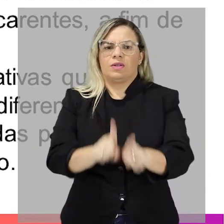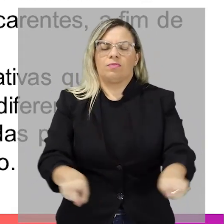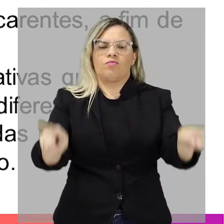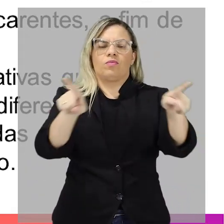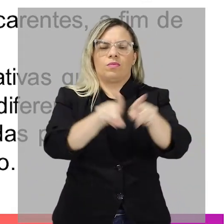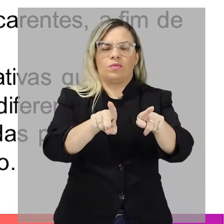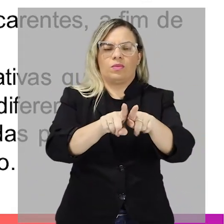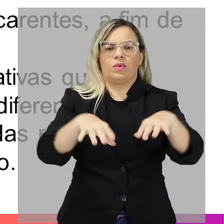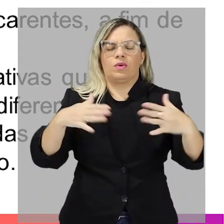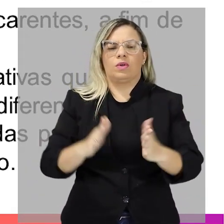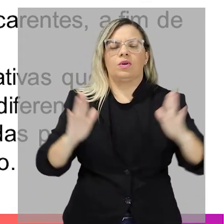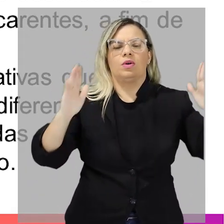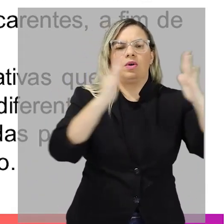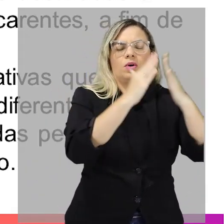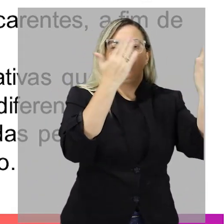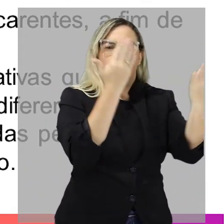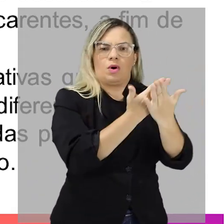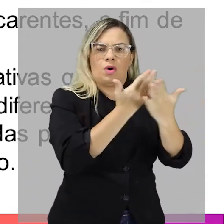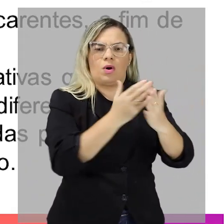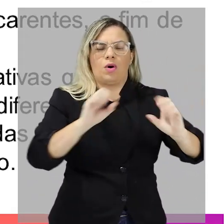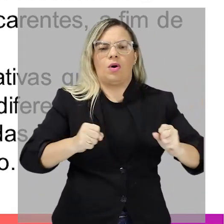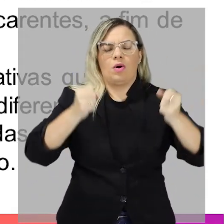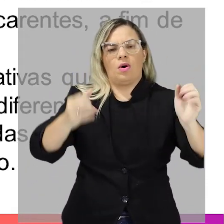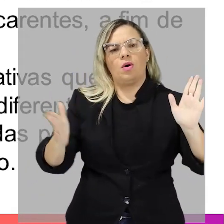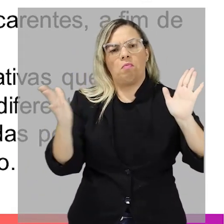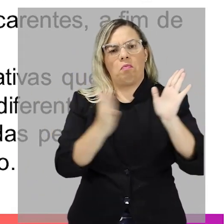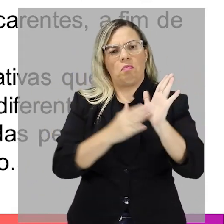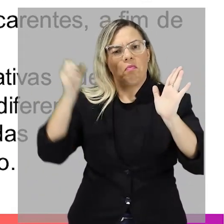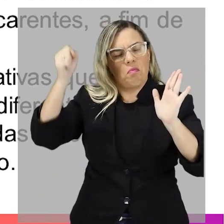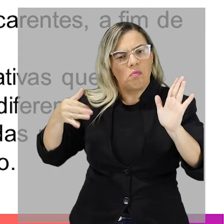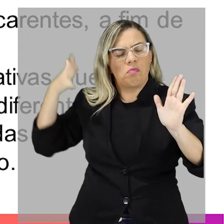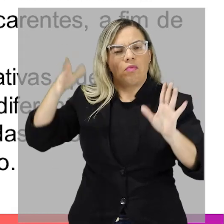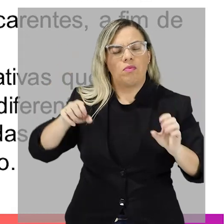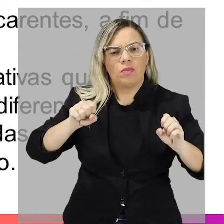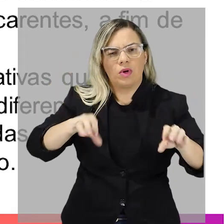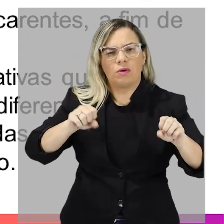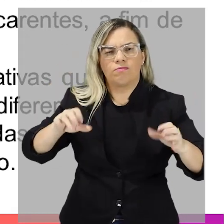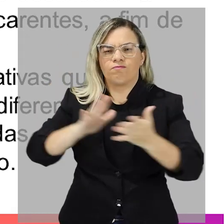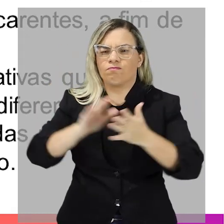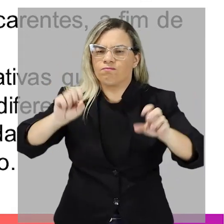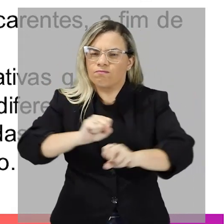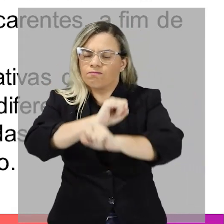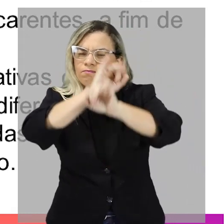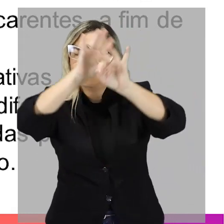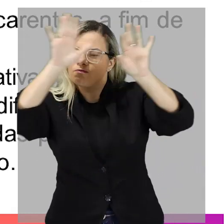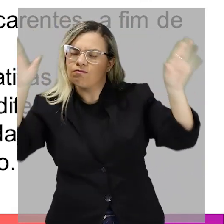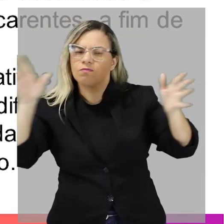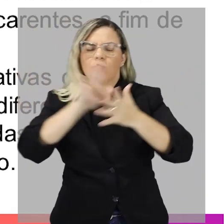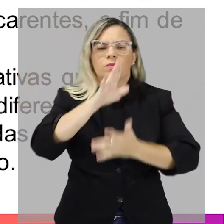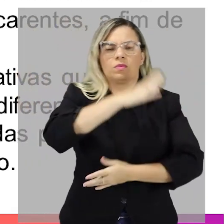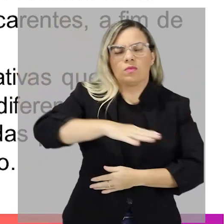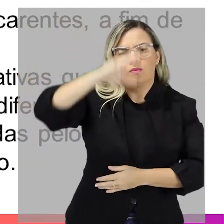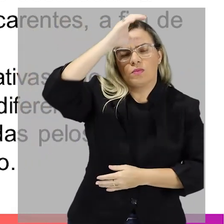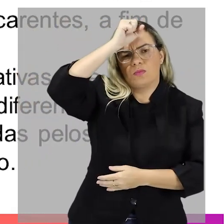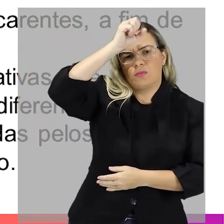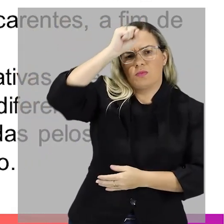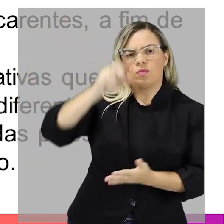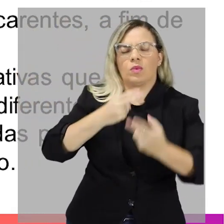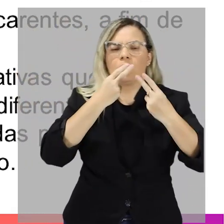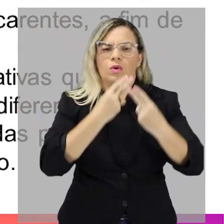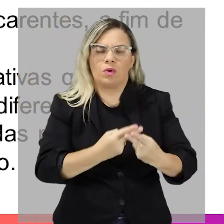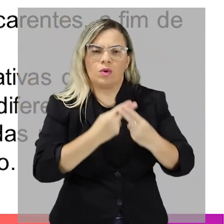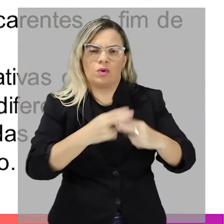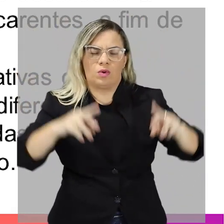disso, as escolas poderão propor palestras educativas que despertem entre os alunos a